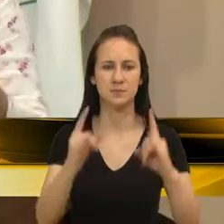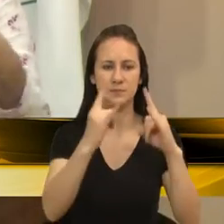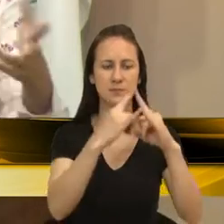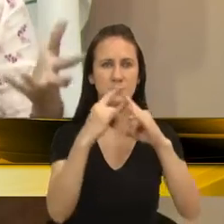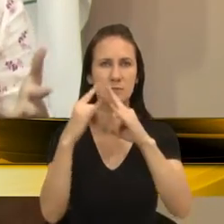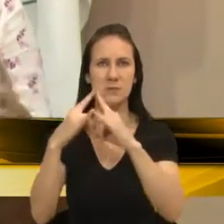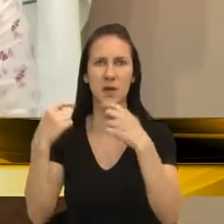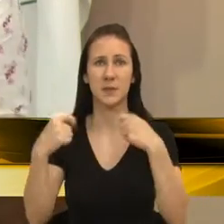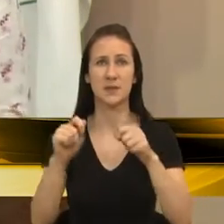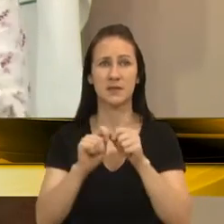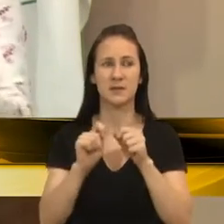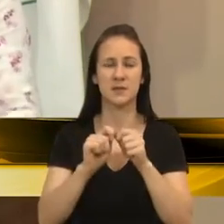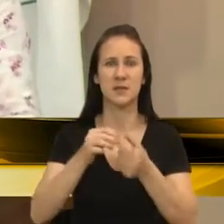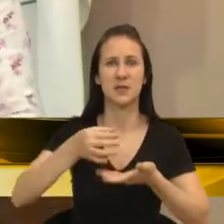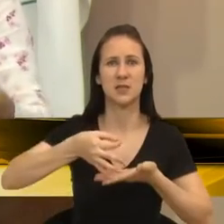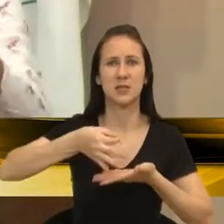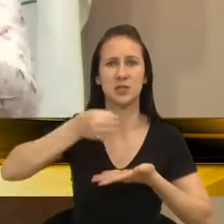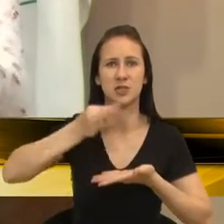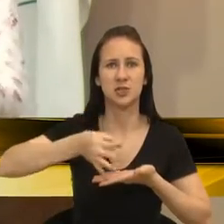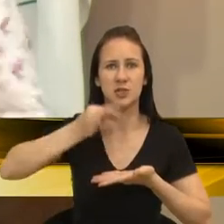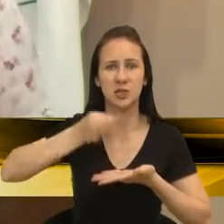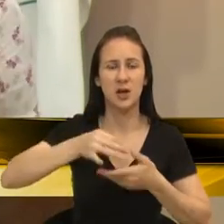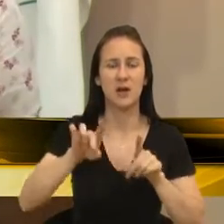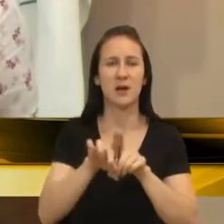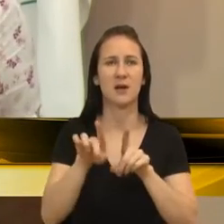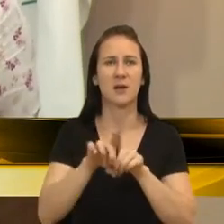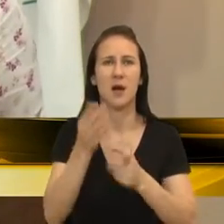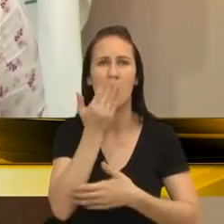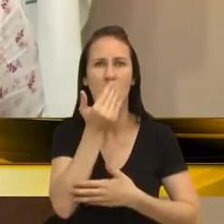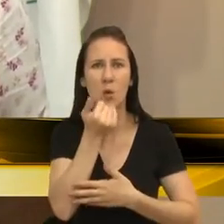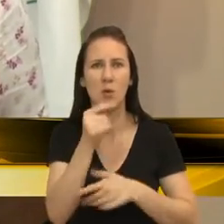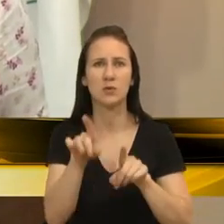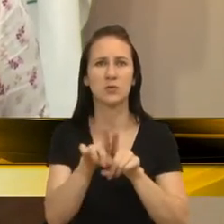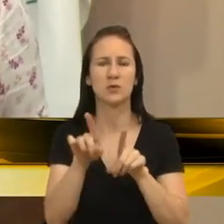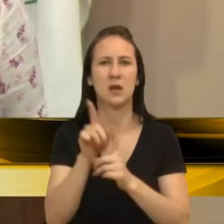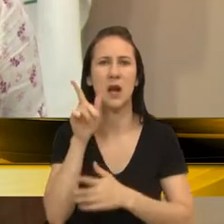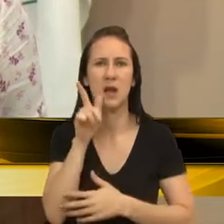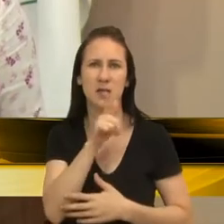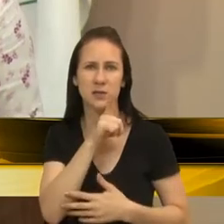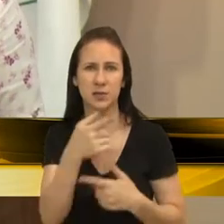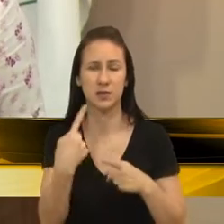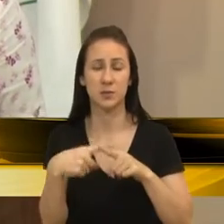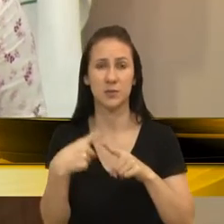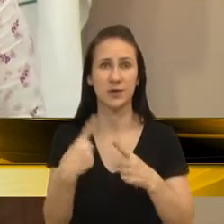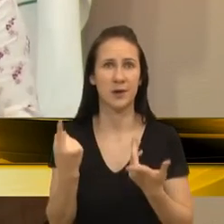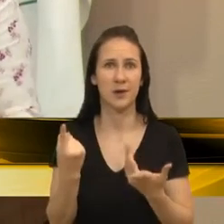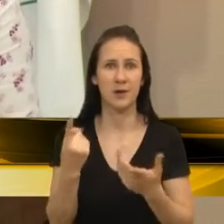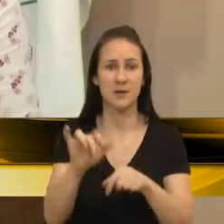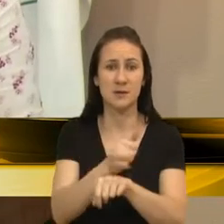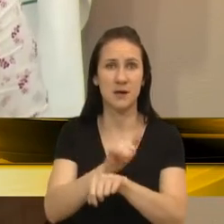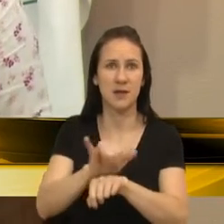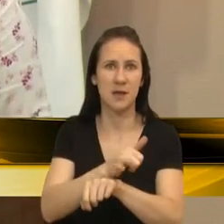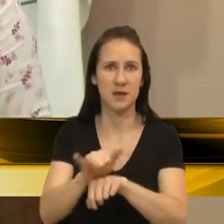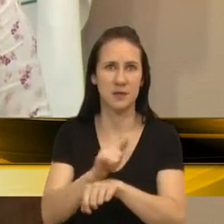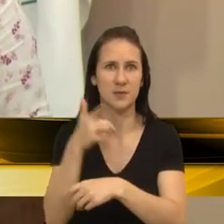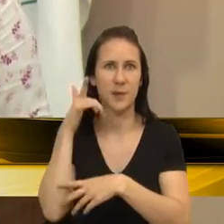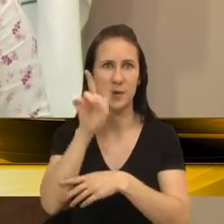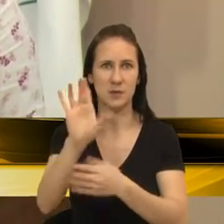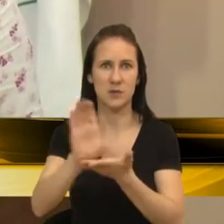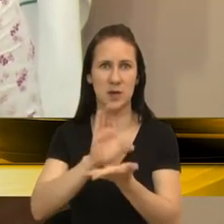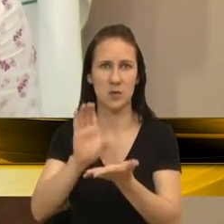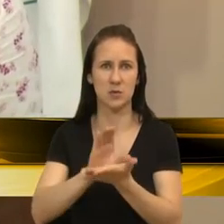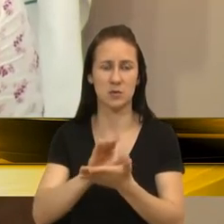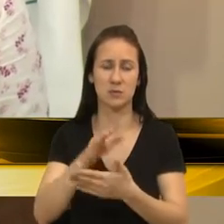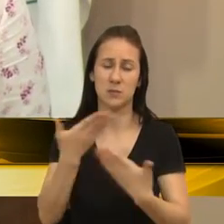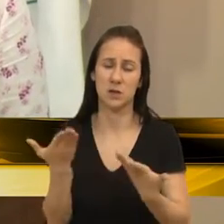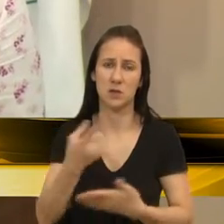chá, almoço, piquenique, para dar conta do dia a dia que a FAS não consegue fazer. Então, a gente lamenta e vamos, né, deixar o convite aí para